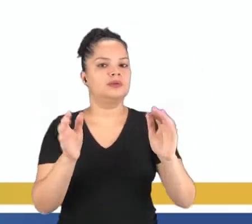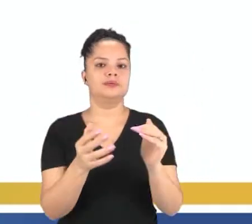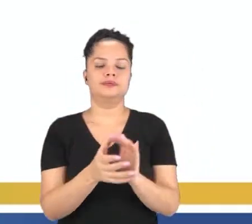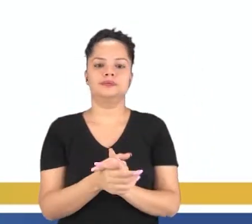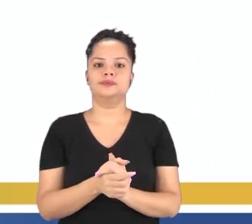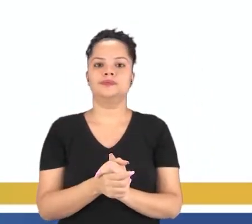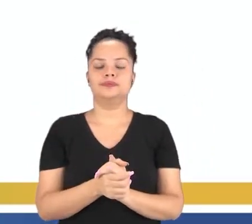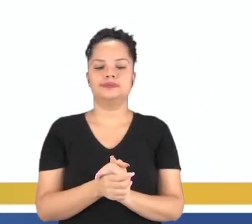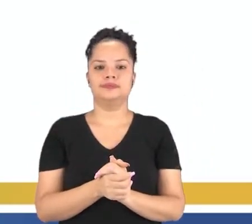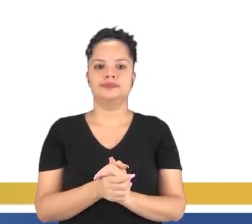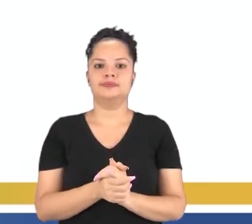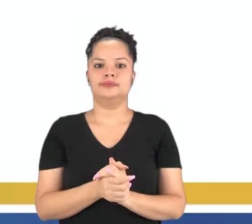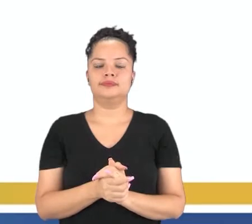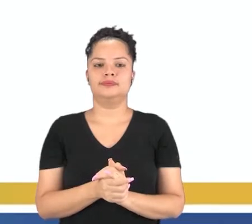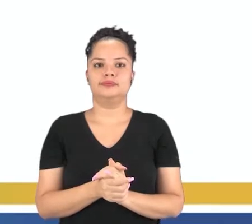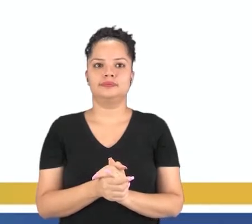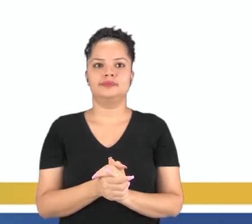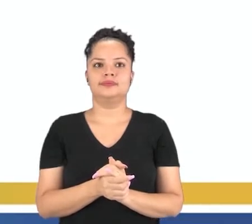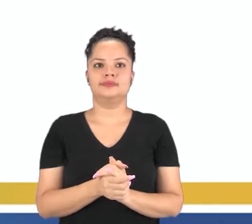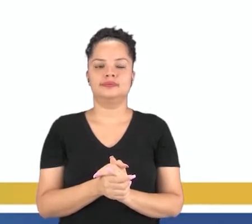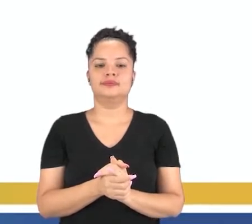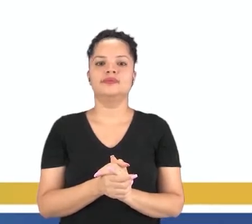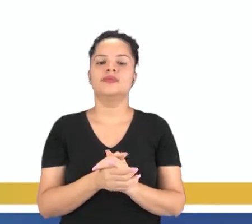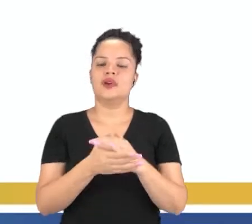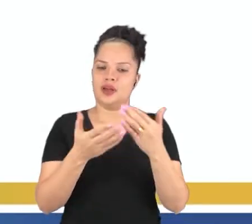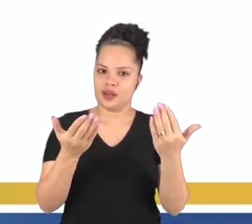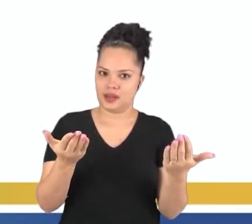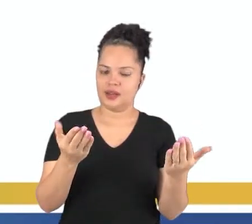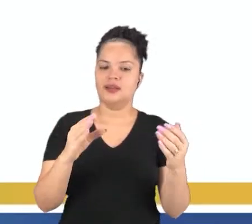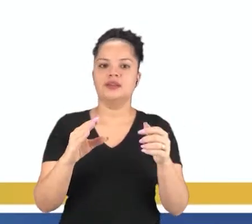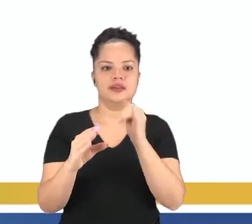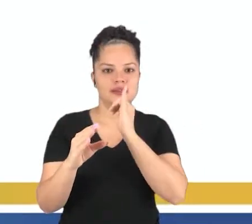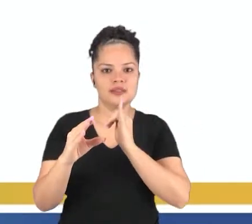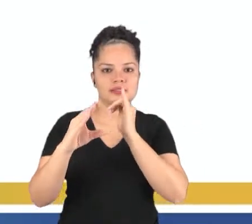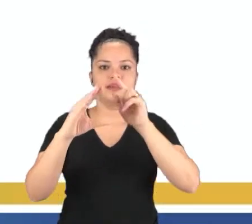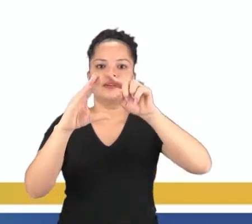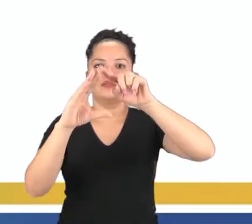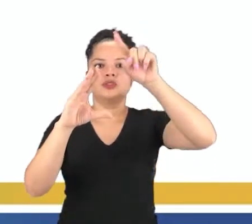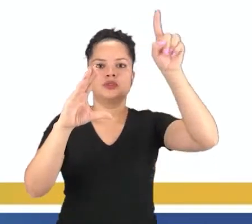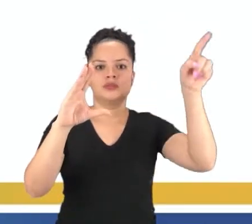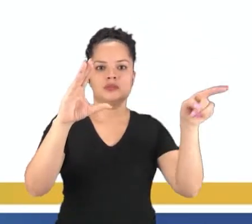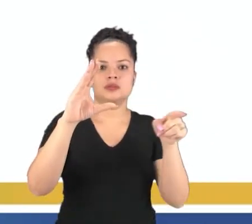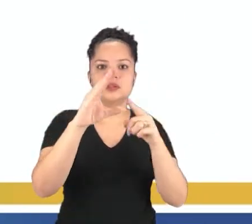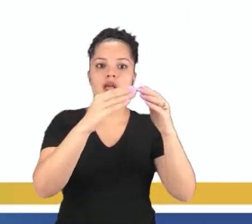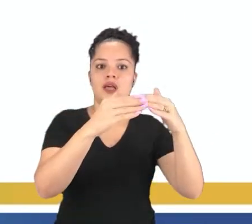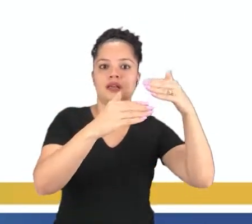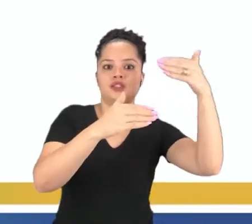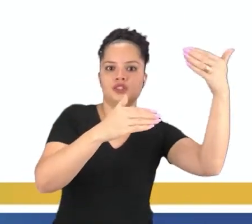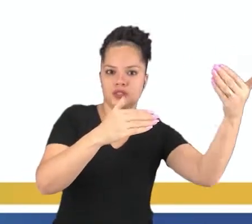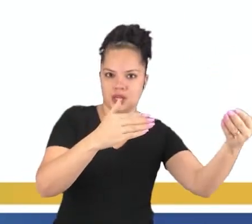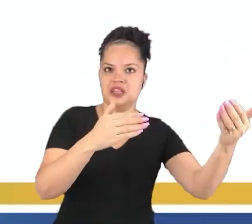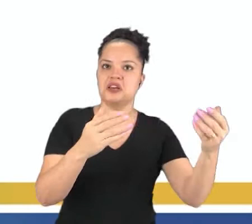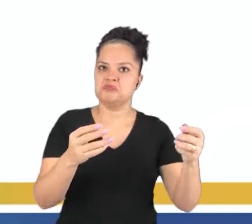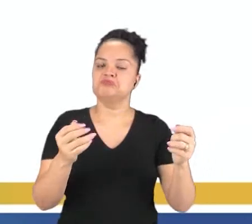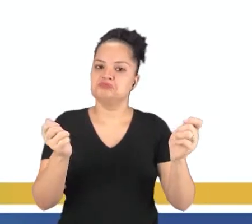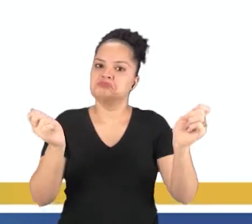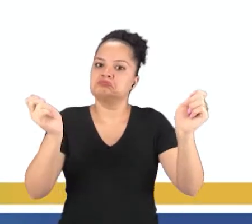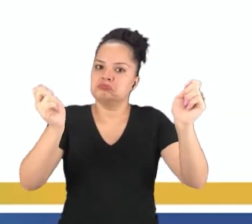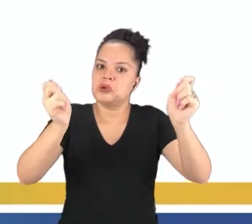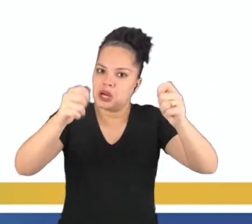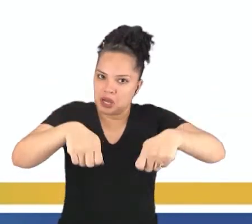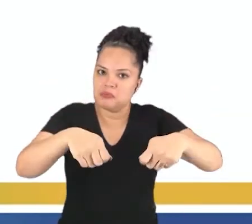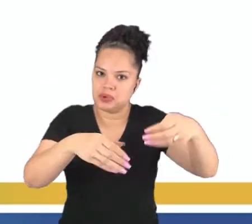intersecção, certinho? Então aqui são circunferências externas. Pode acontecer delas serem